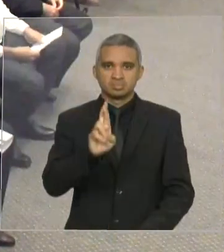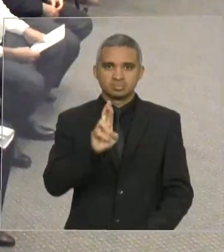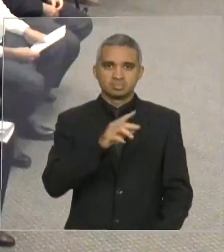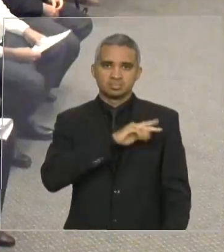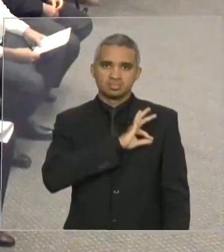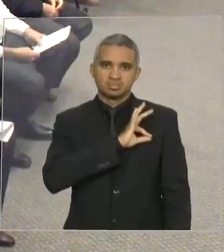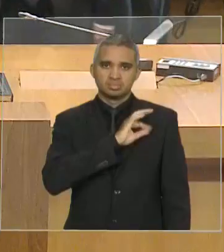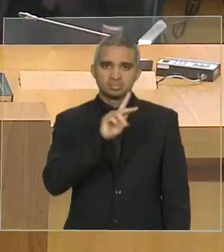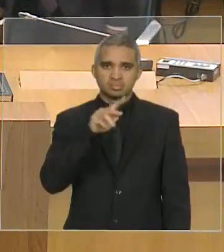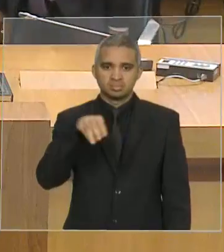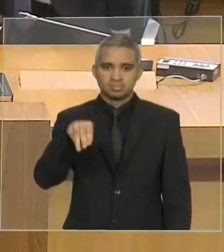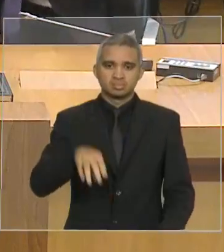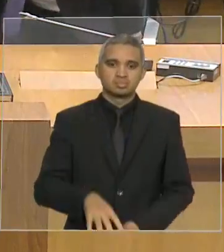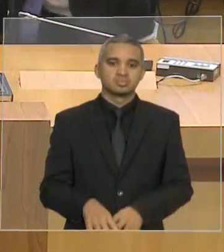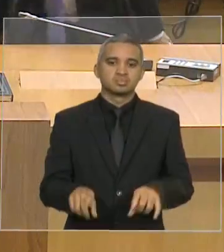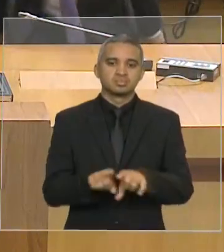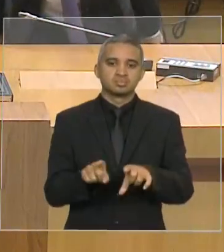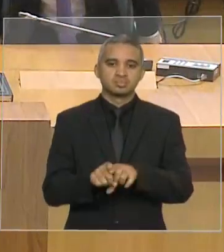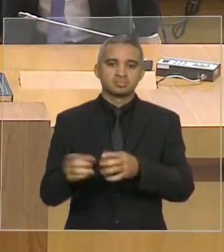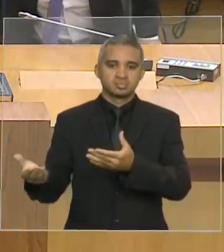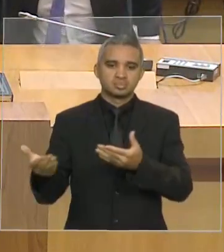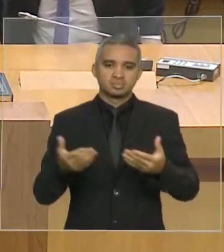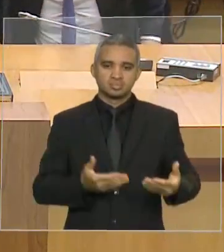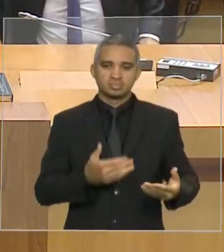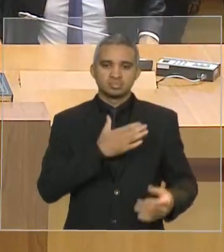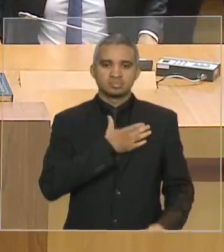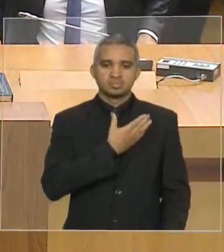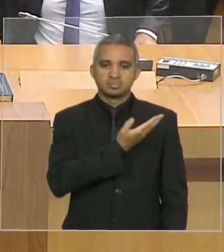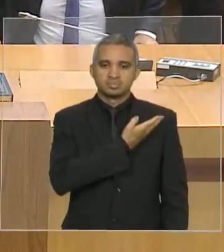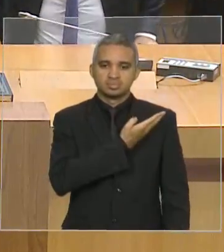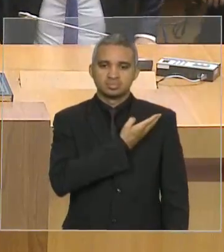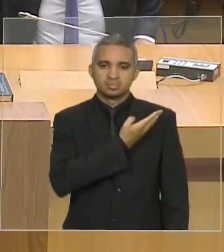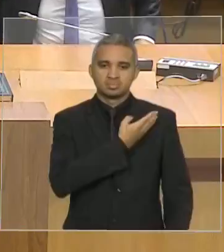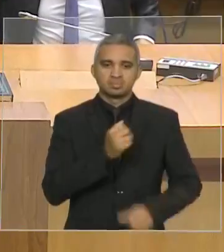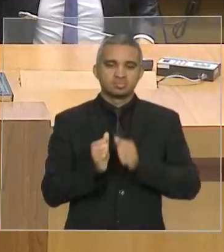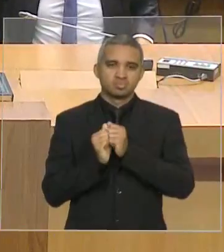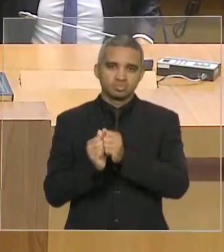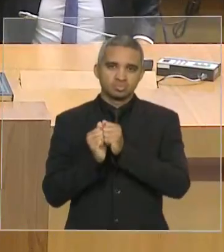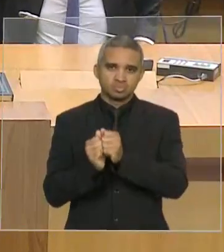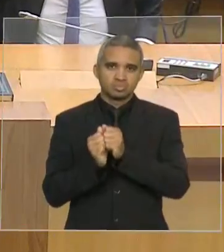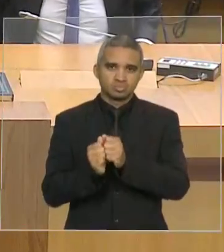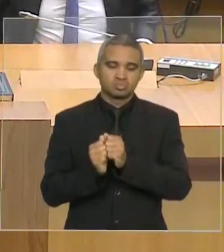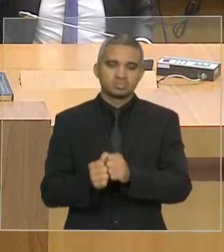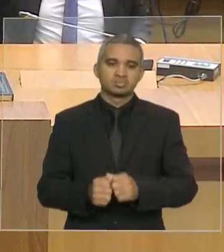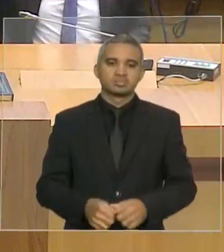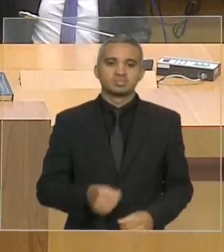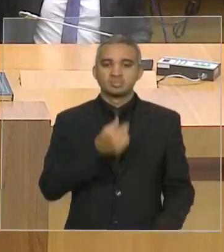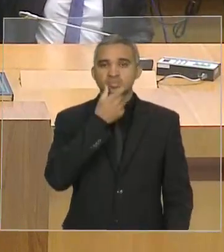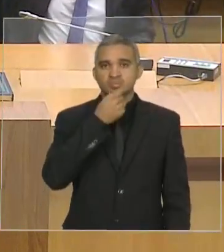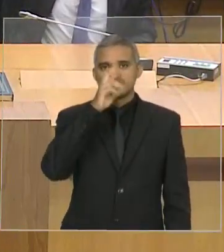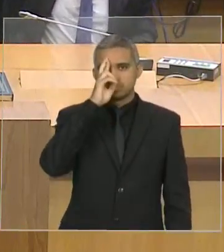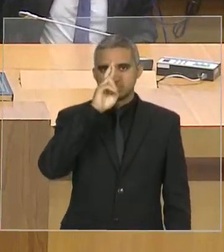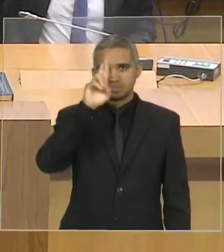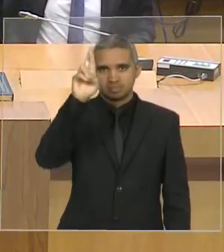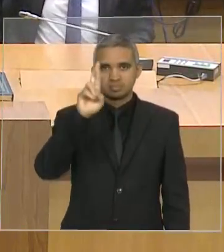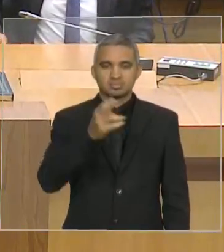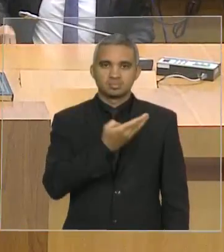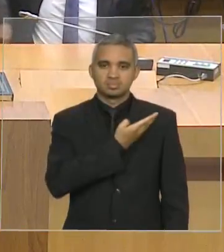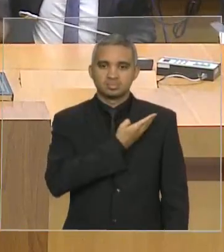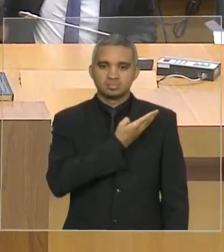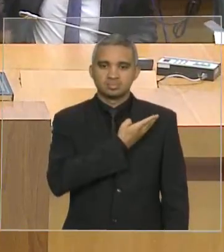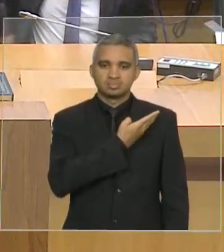Convido também meu amigo, companheiro de longas caminhadas, senhor, né, o senhor, né, nosso